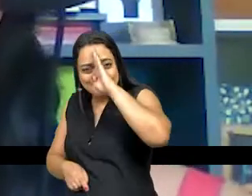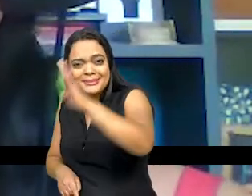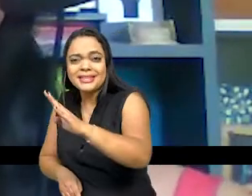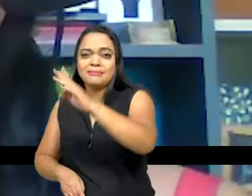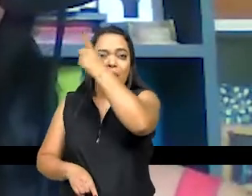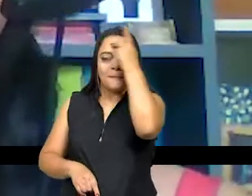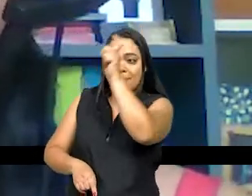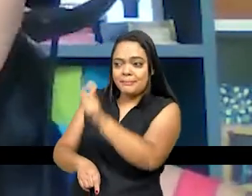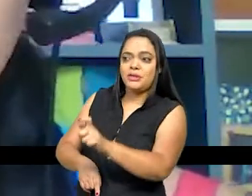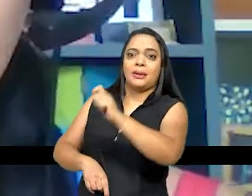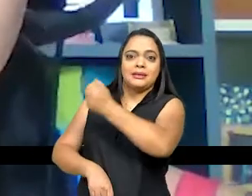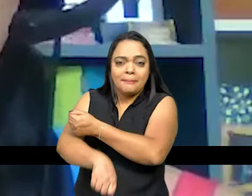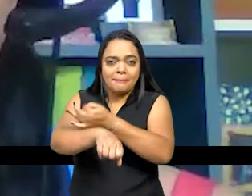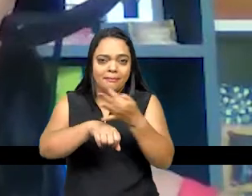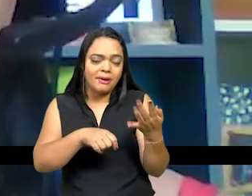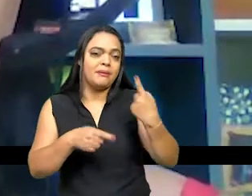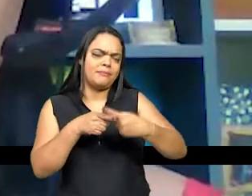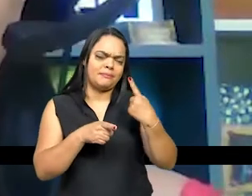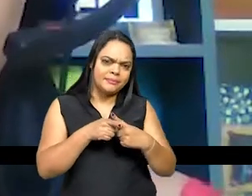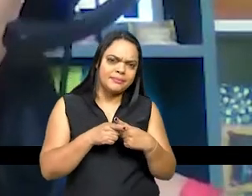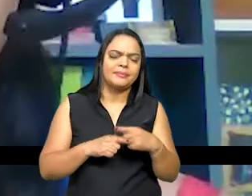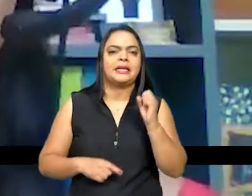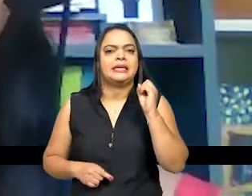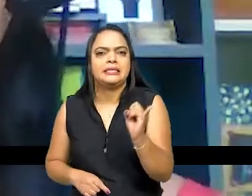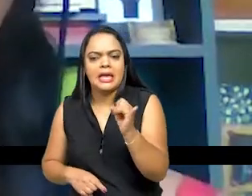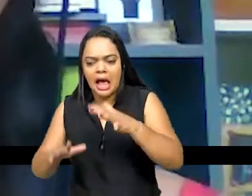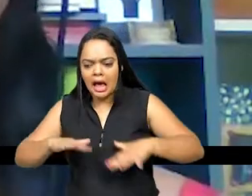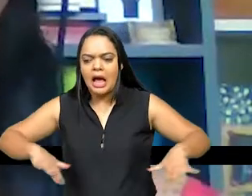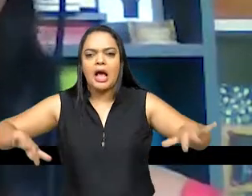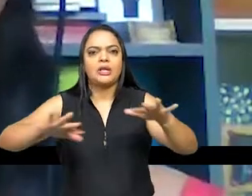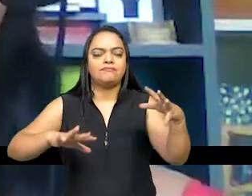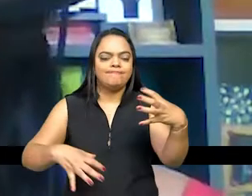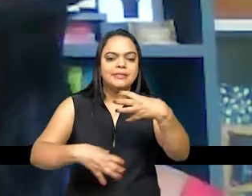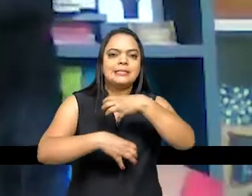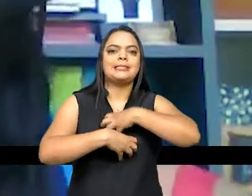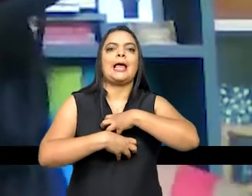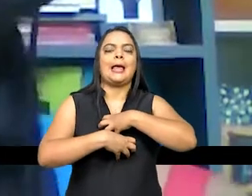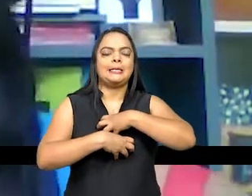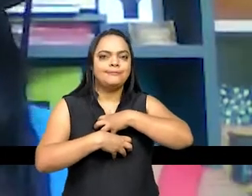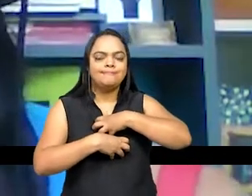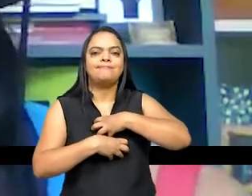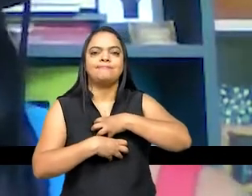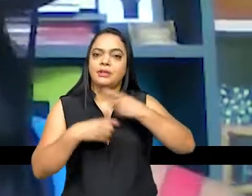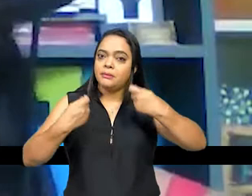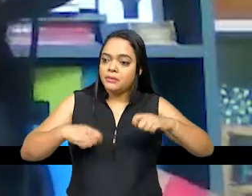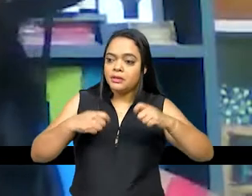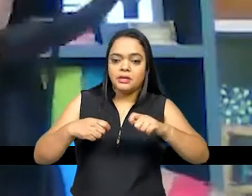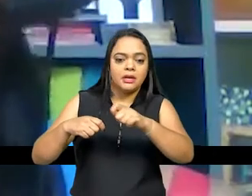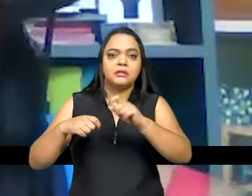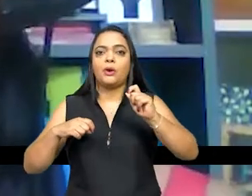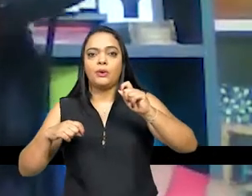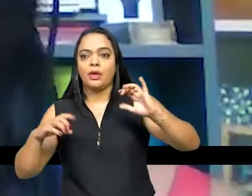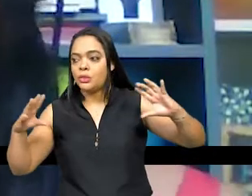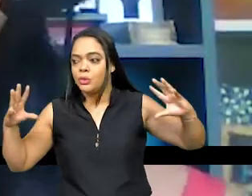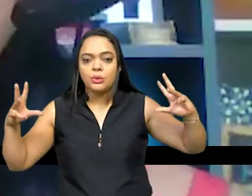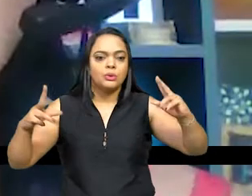se a gente tem esse conceito operando organicamente na sociedade, ele tem que operacionalizar de uma forma orgânica,